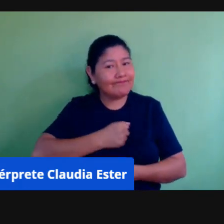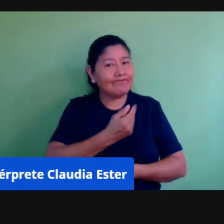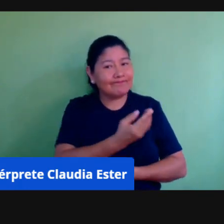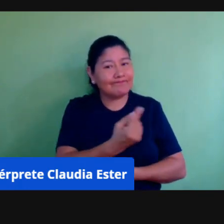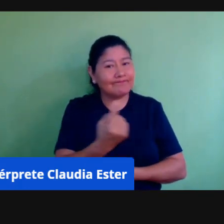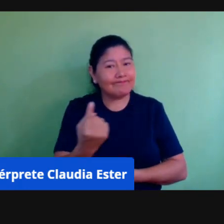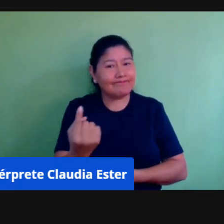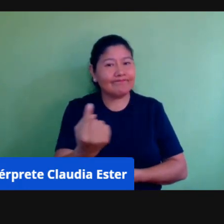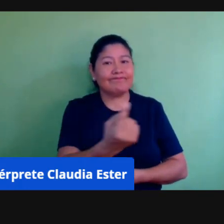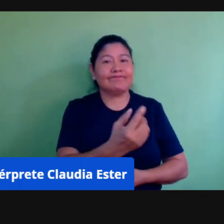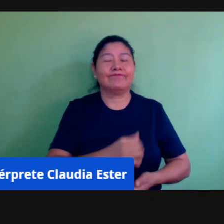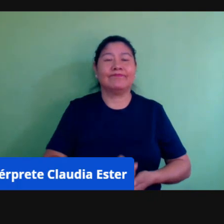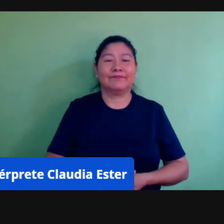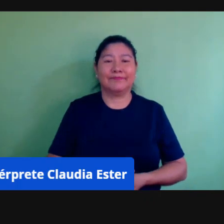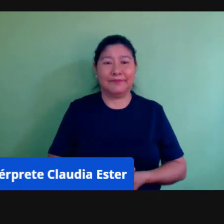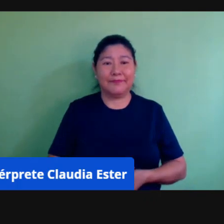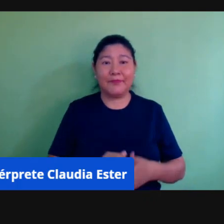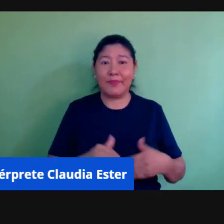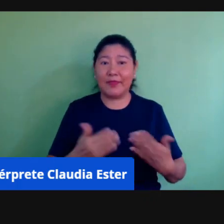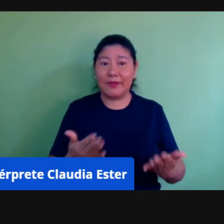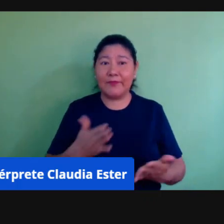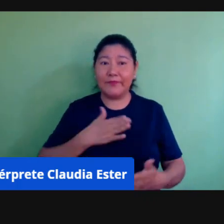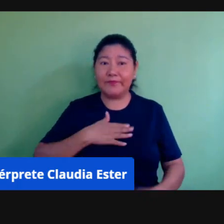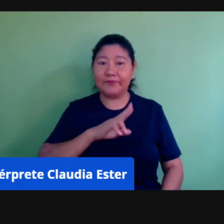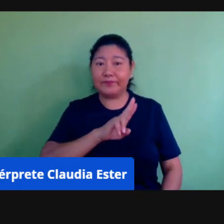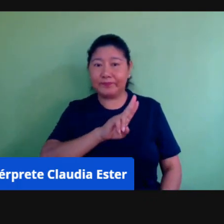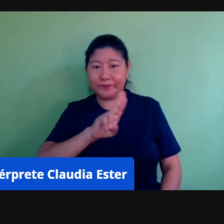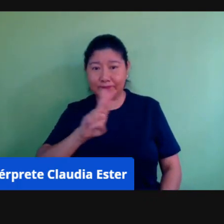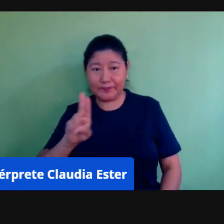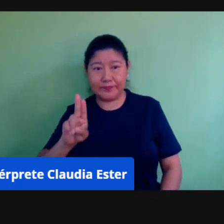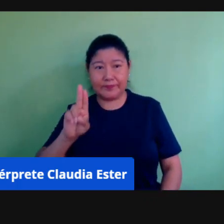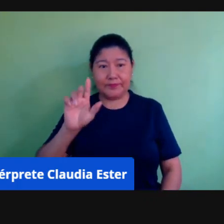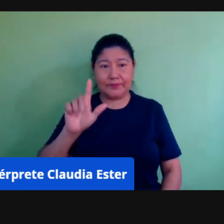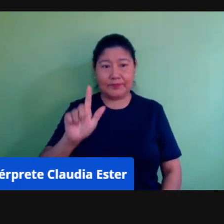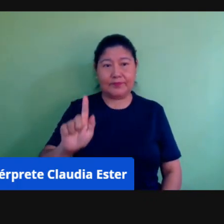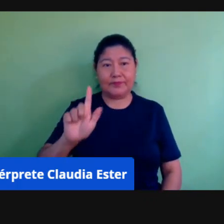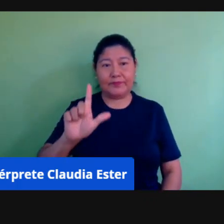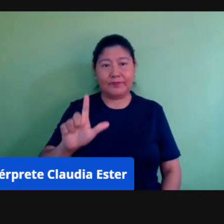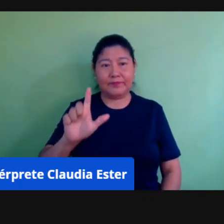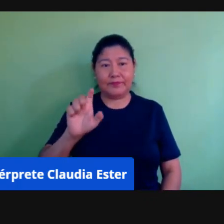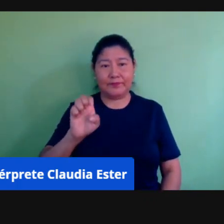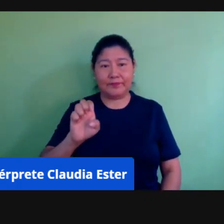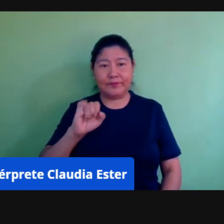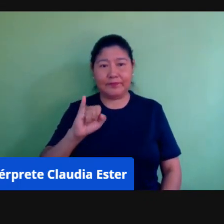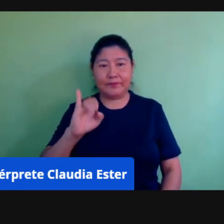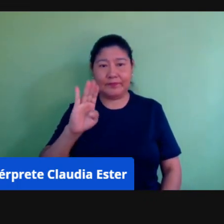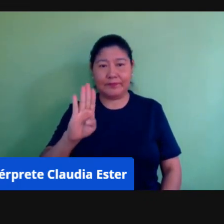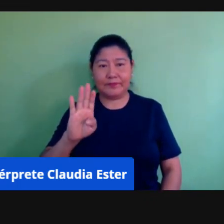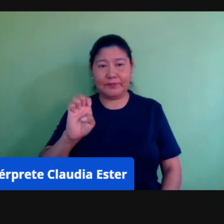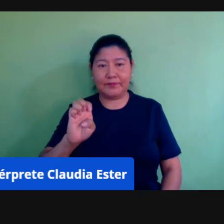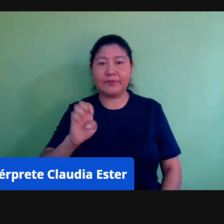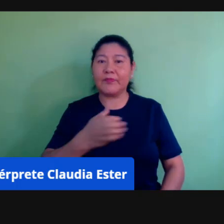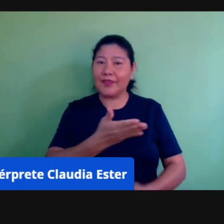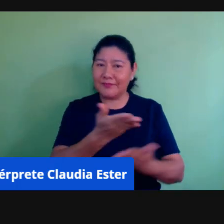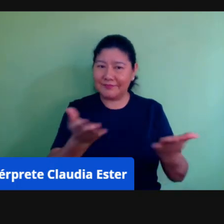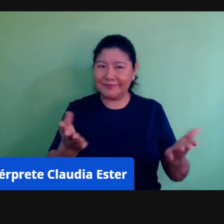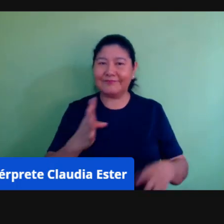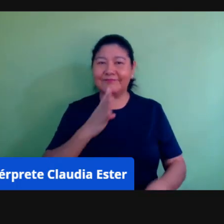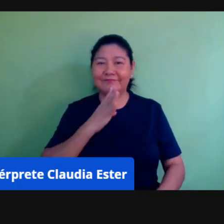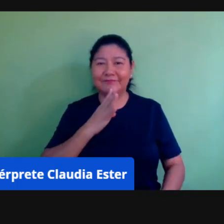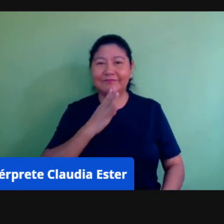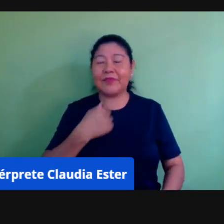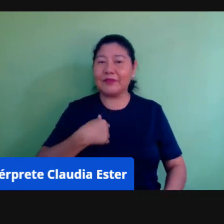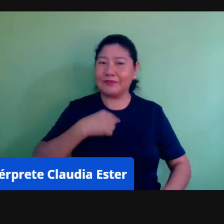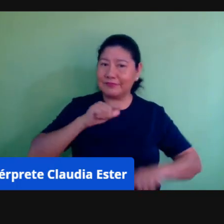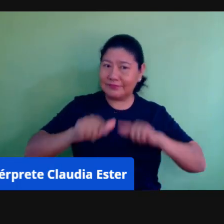gente. Bom, eu me chamo Glebe, muitas de vocês já me conhecem, né? Eu trabalho lá na